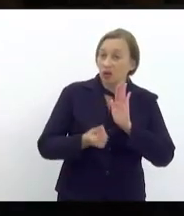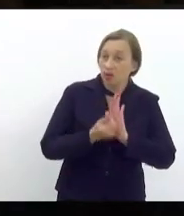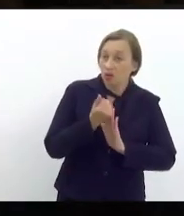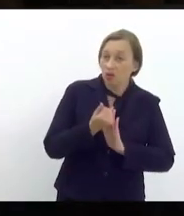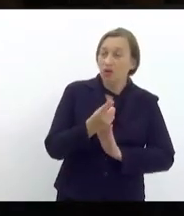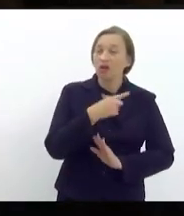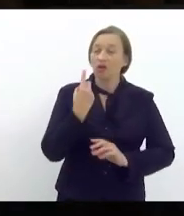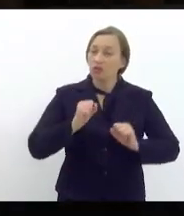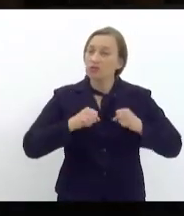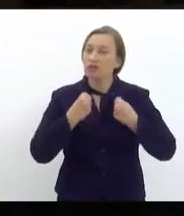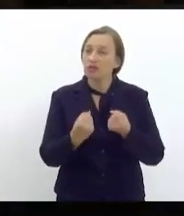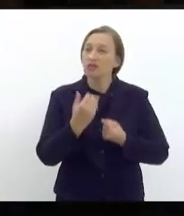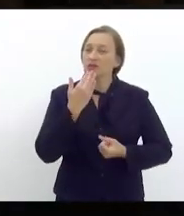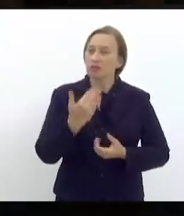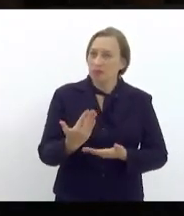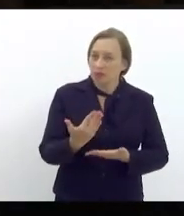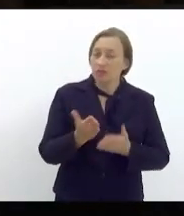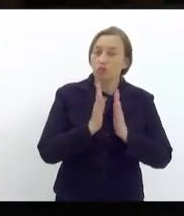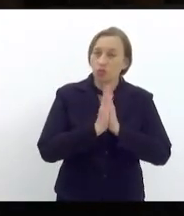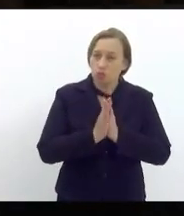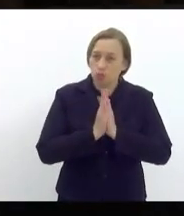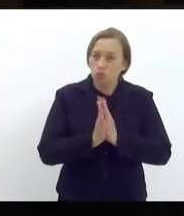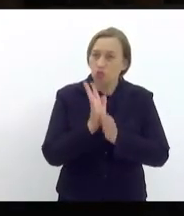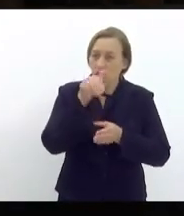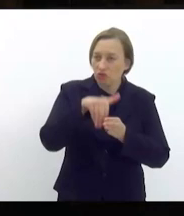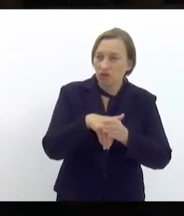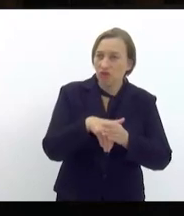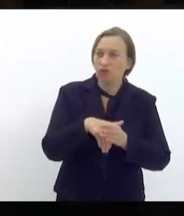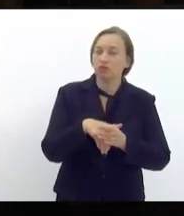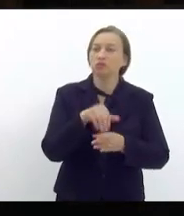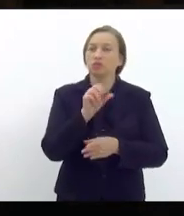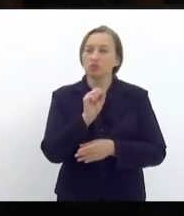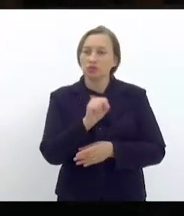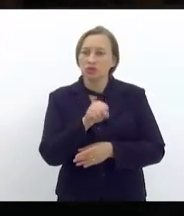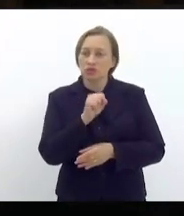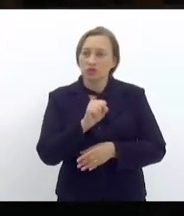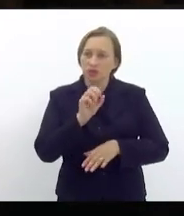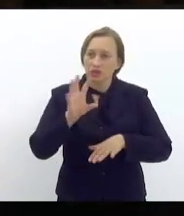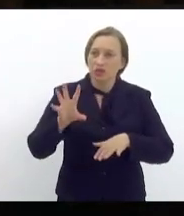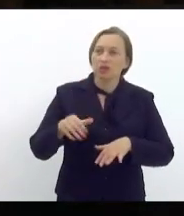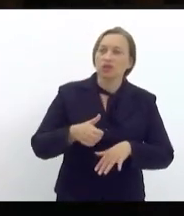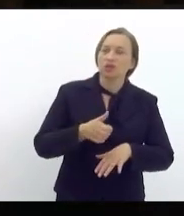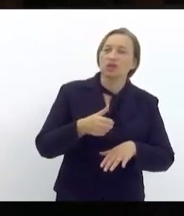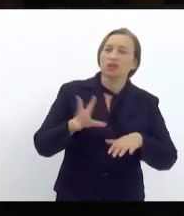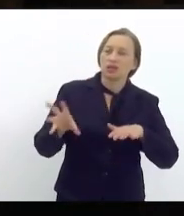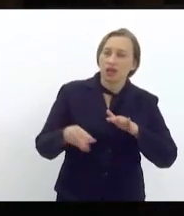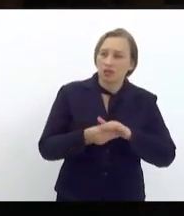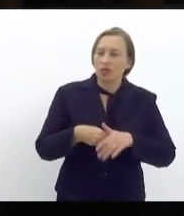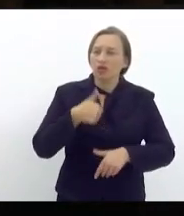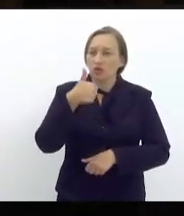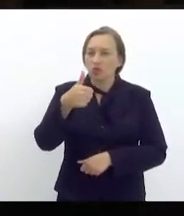é a nossa defesa e pedimos encarecidamente o voto favorável na emenda 183